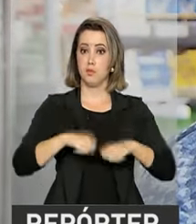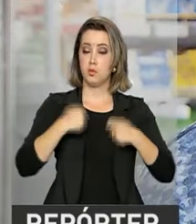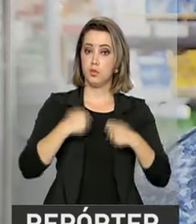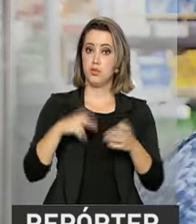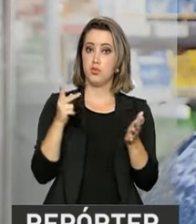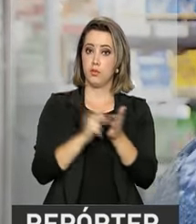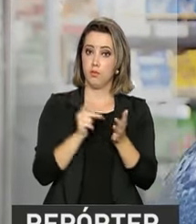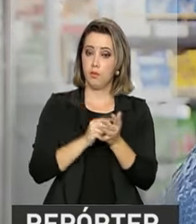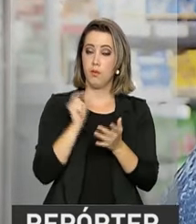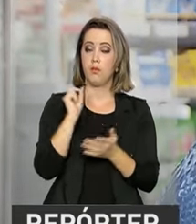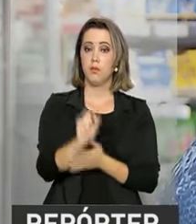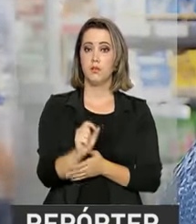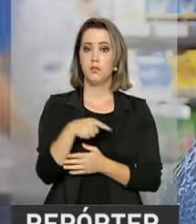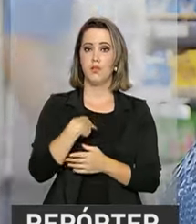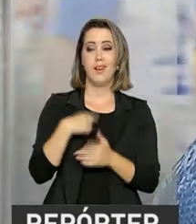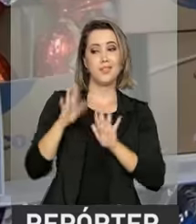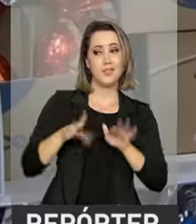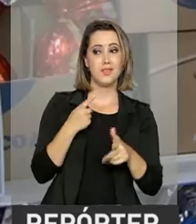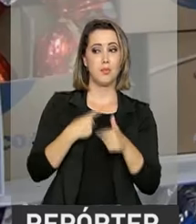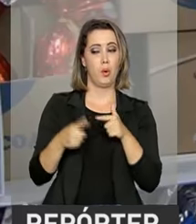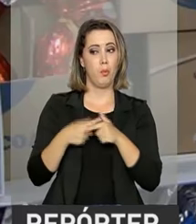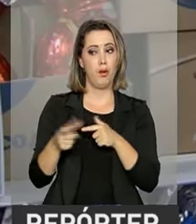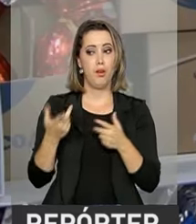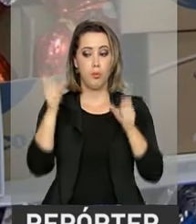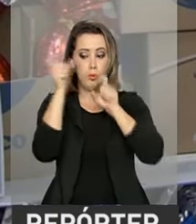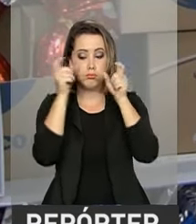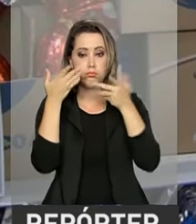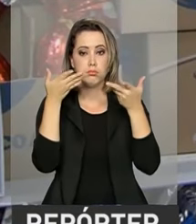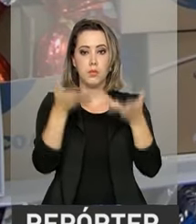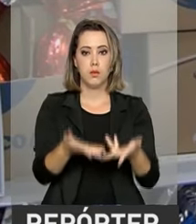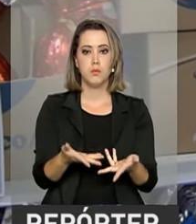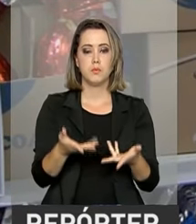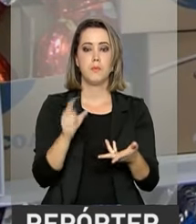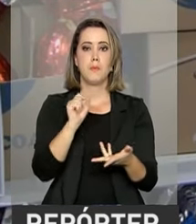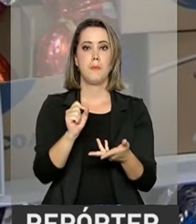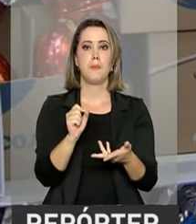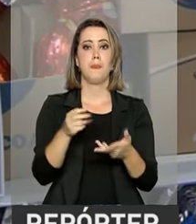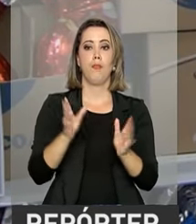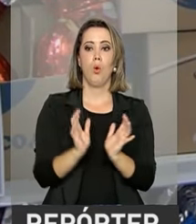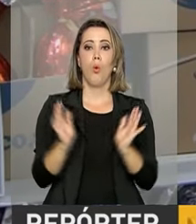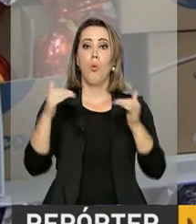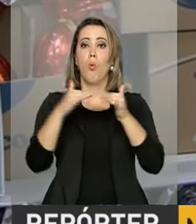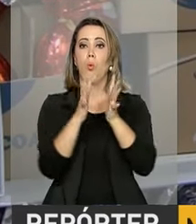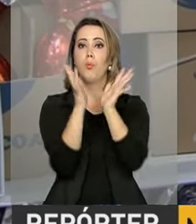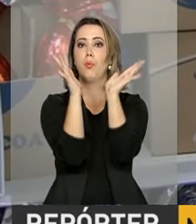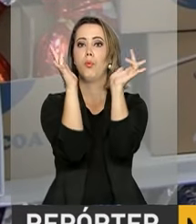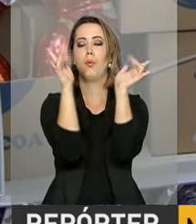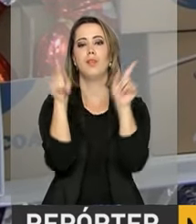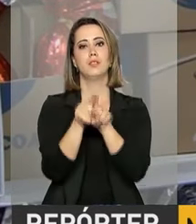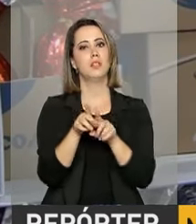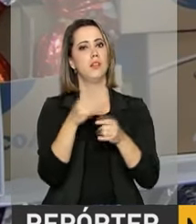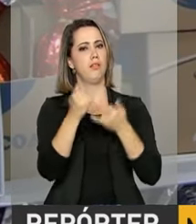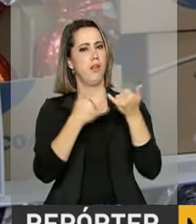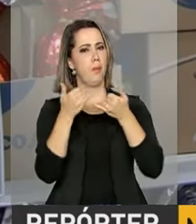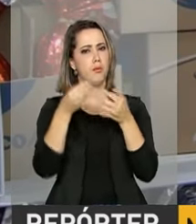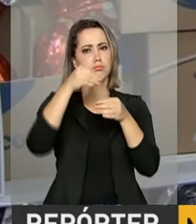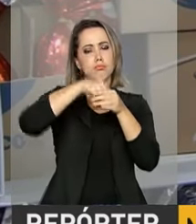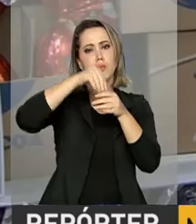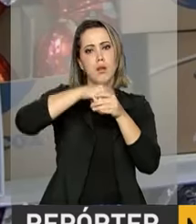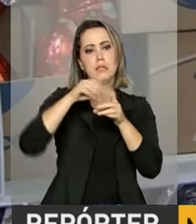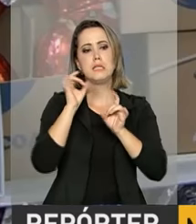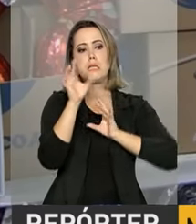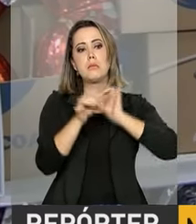realmente vai causar, né, às vezes problema. No caso dos ovos de Páscoa com brinde, é importante que o consumidor observe a mensagem sobre